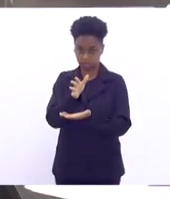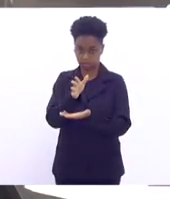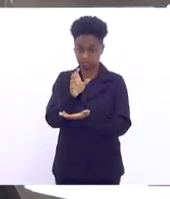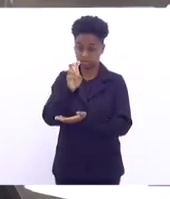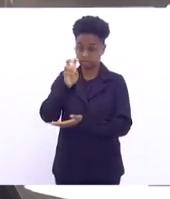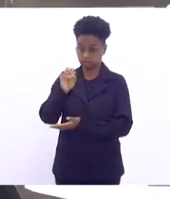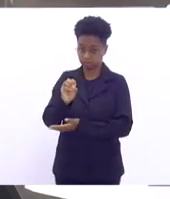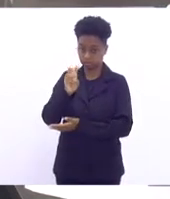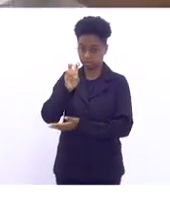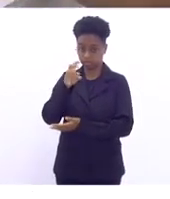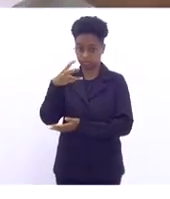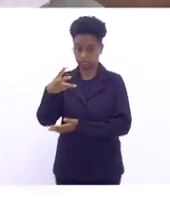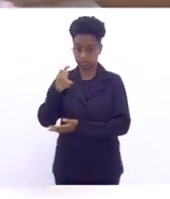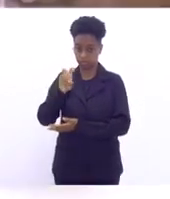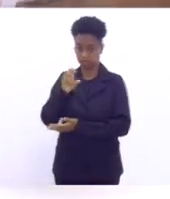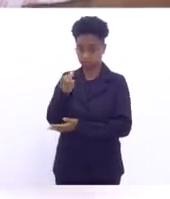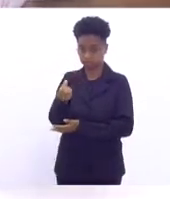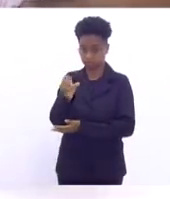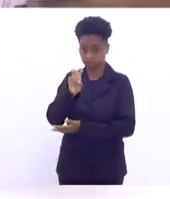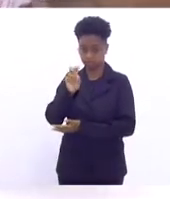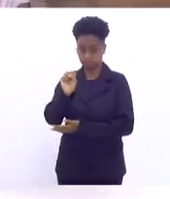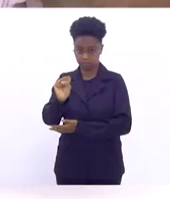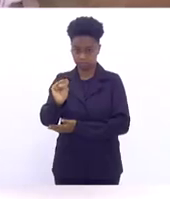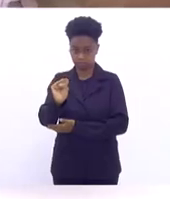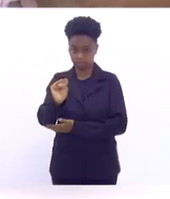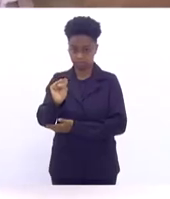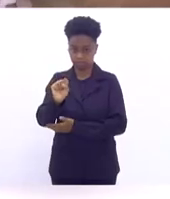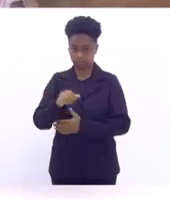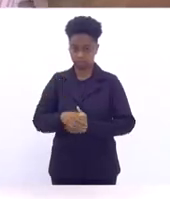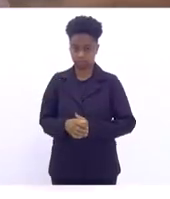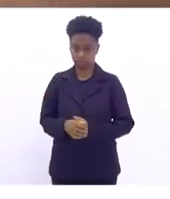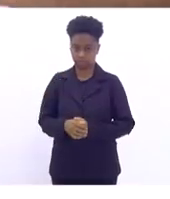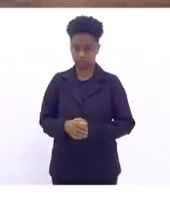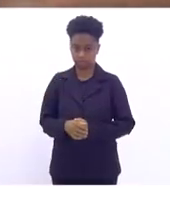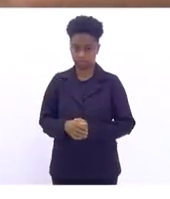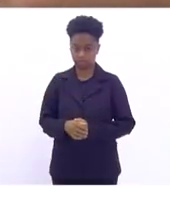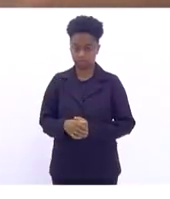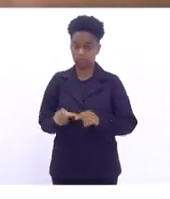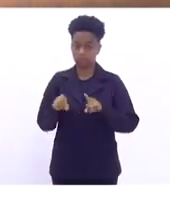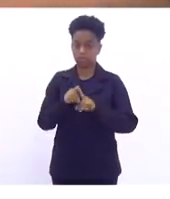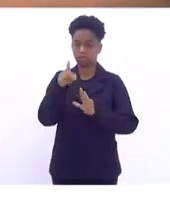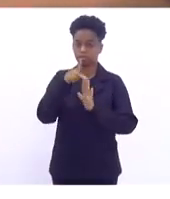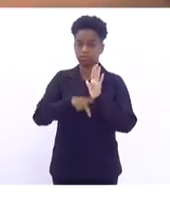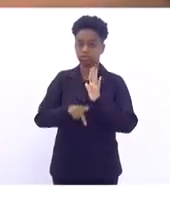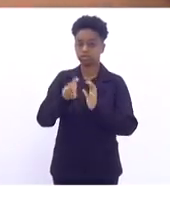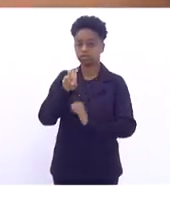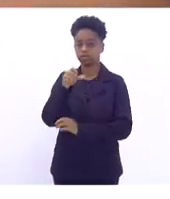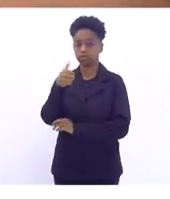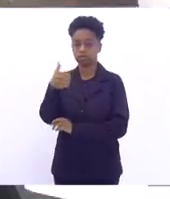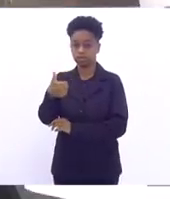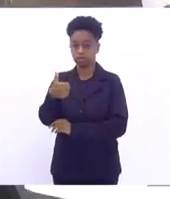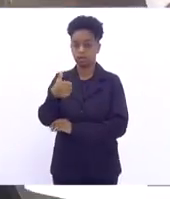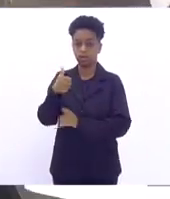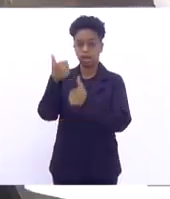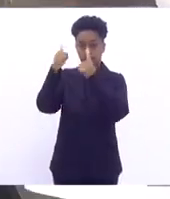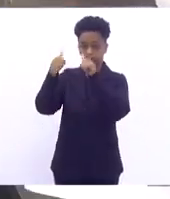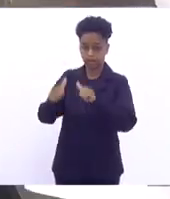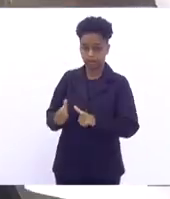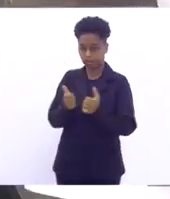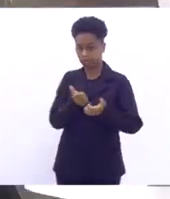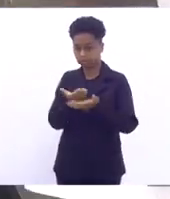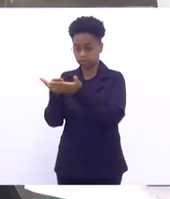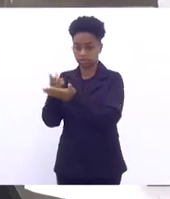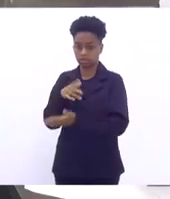50 53 56 e 58 e projeto 51 da pauta com vistas para o deputado